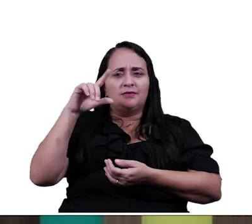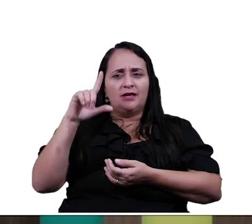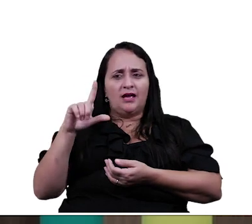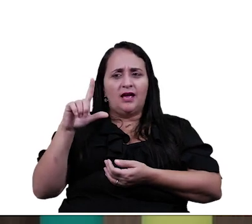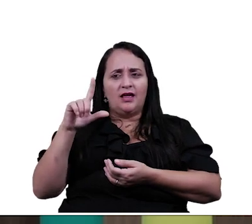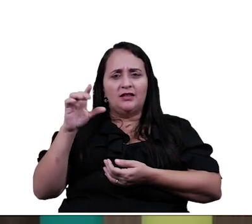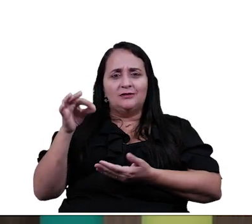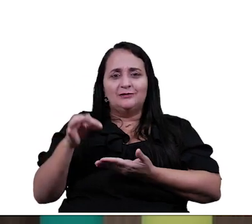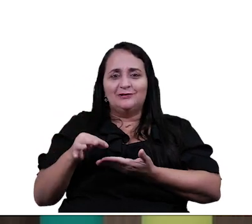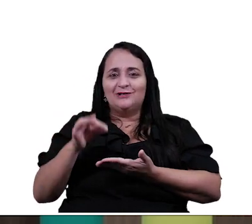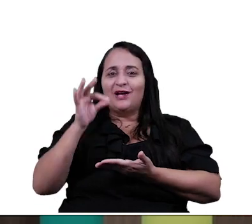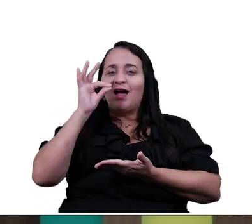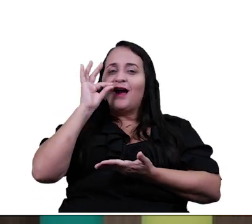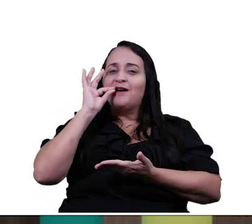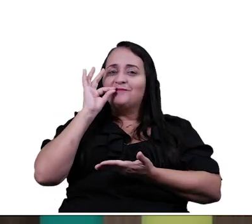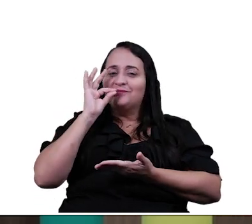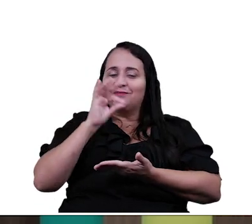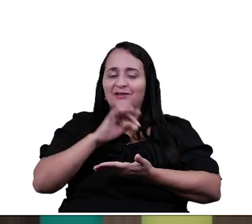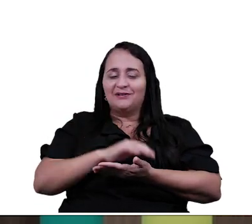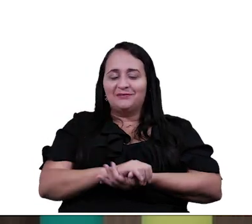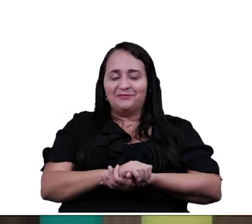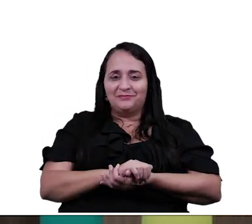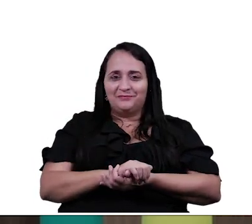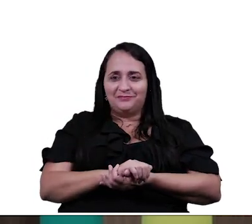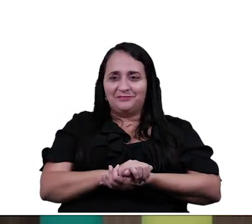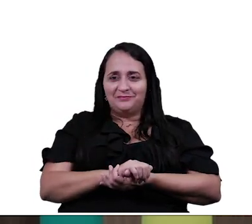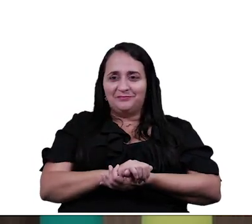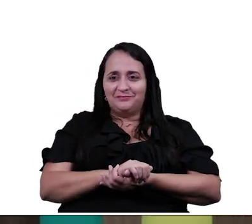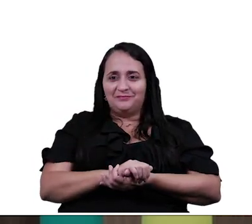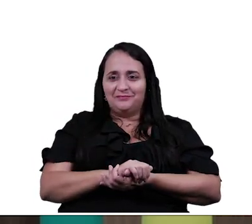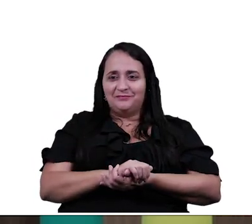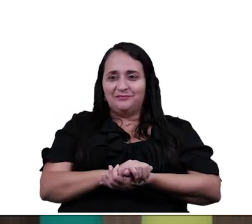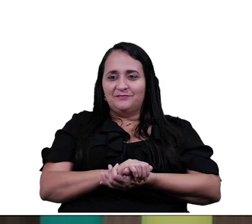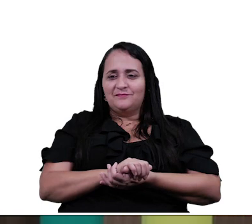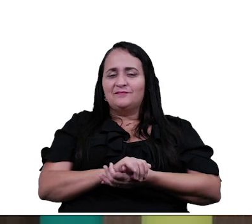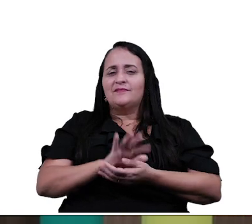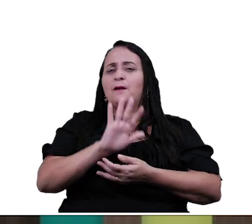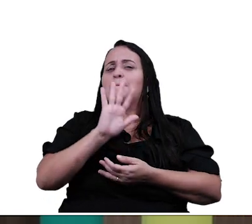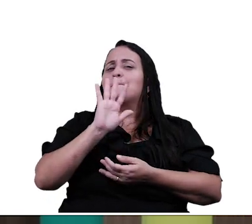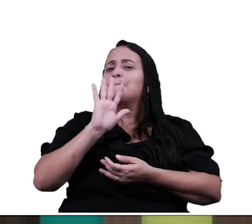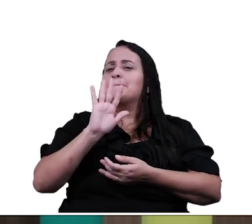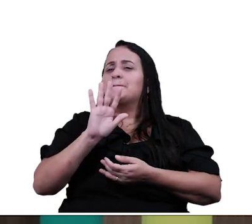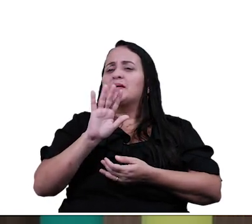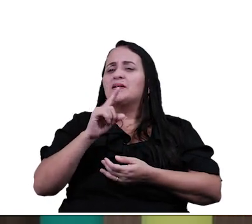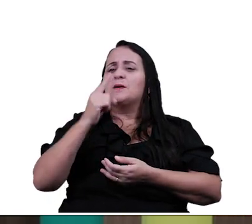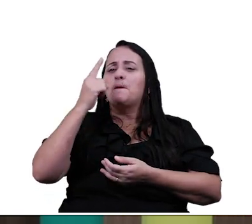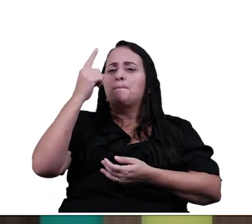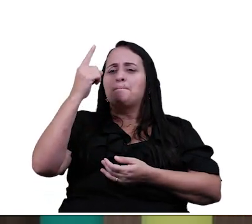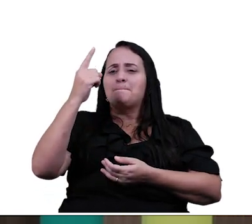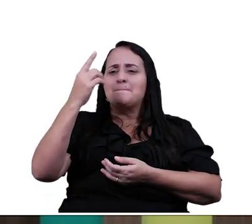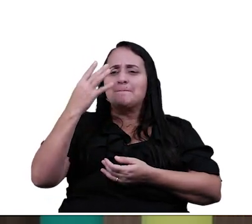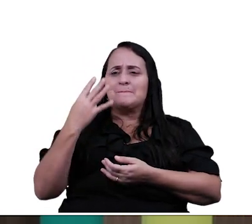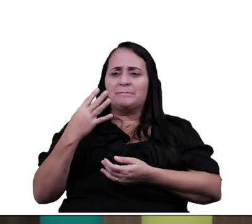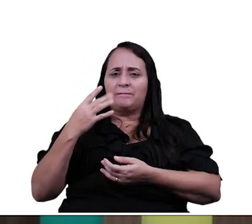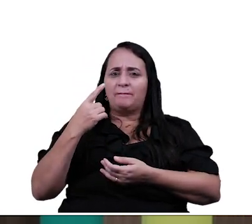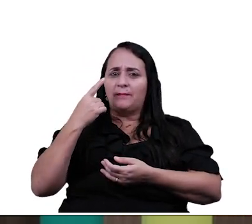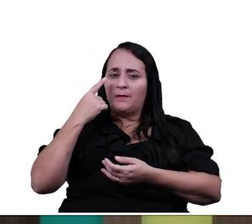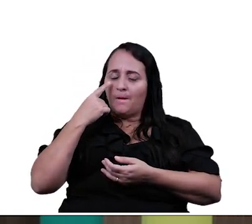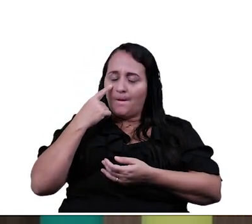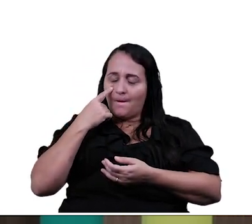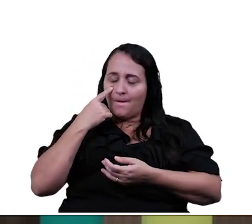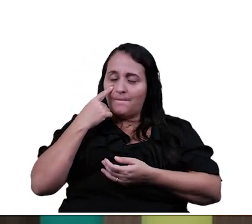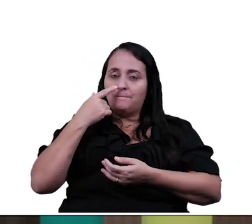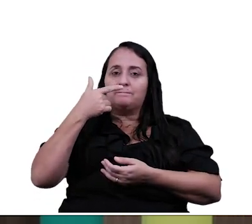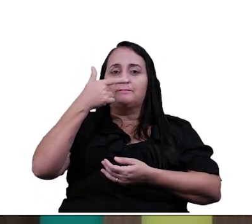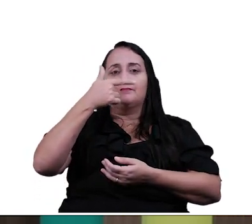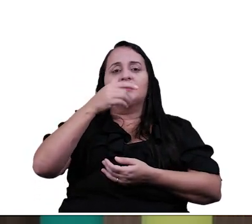ml de café, certo? Agora, 1 quarto... A gente vai pegar